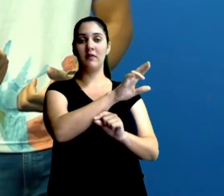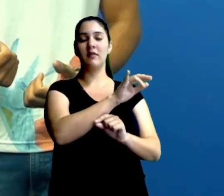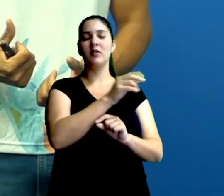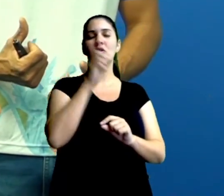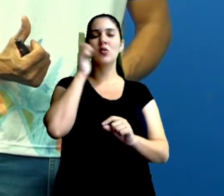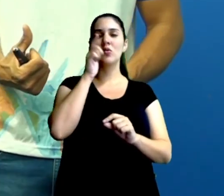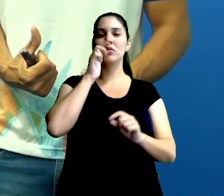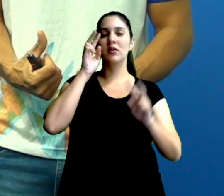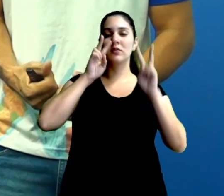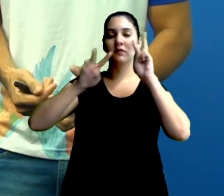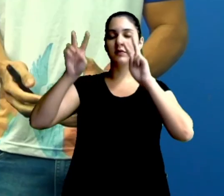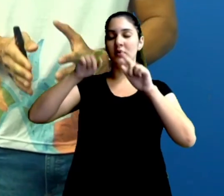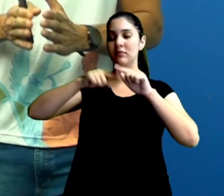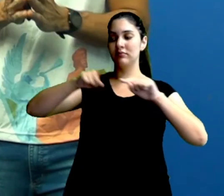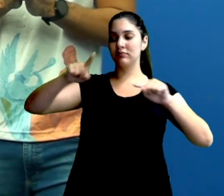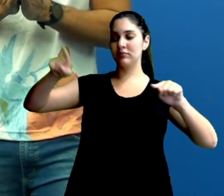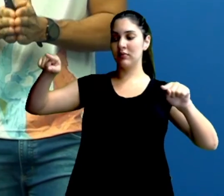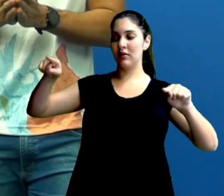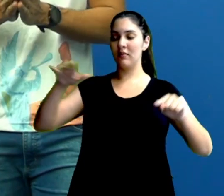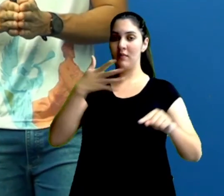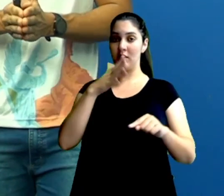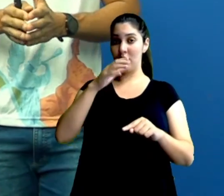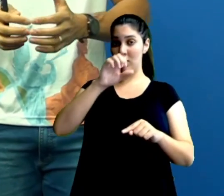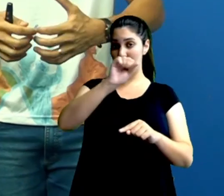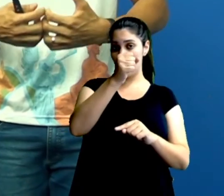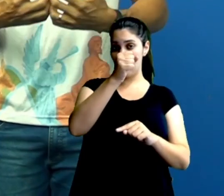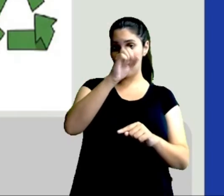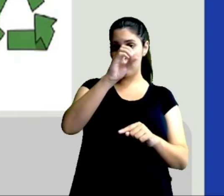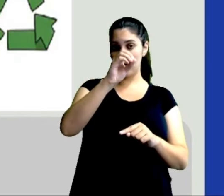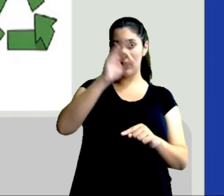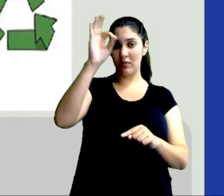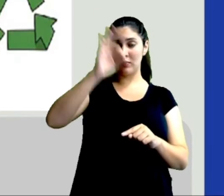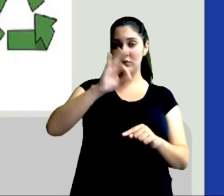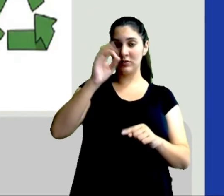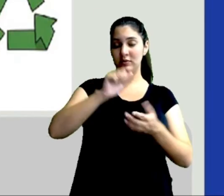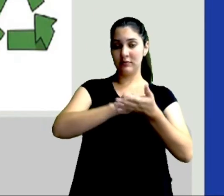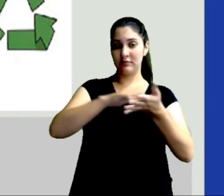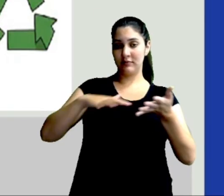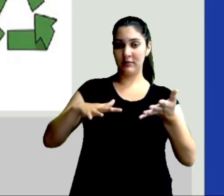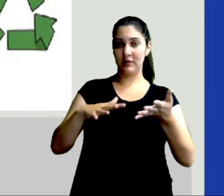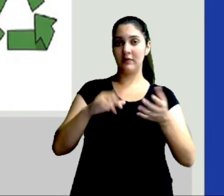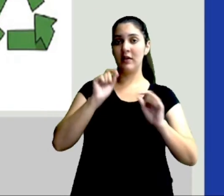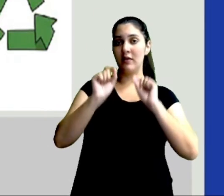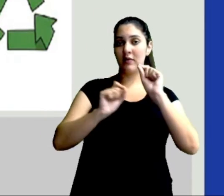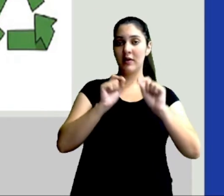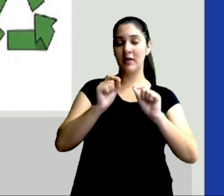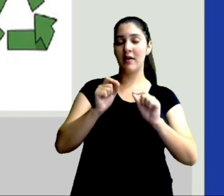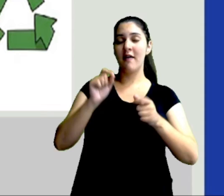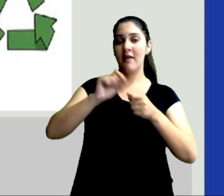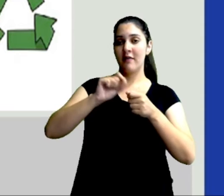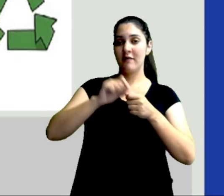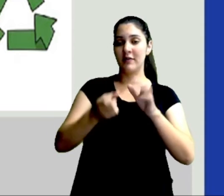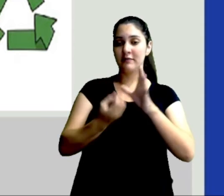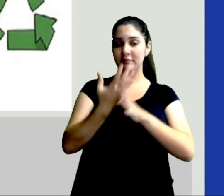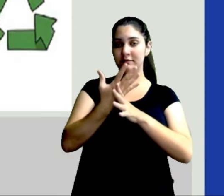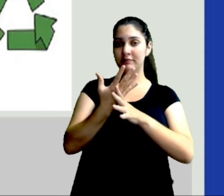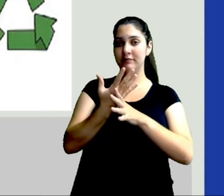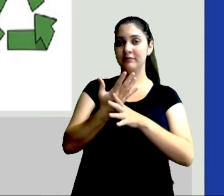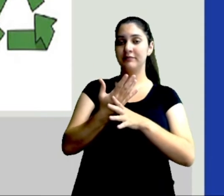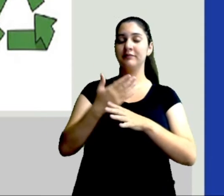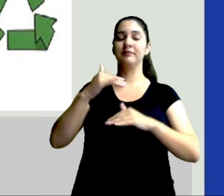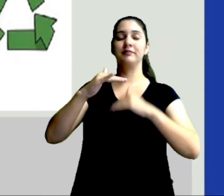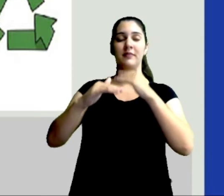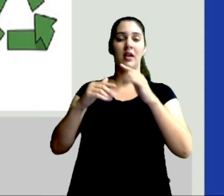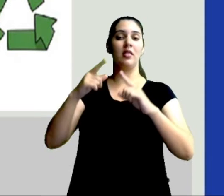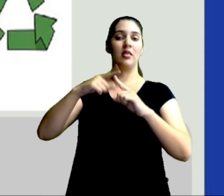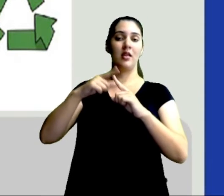consegue observar através do gráfico que 80% das atividades são realizadas através de